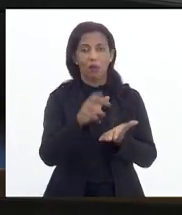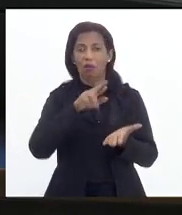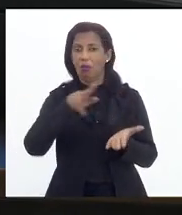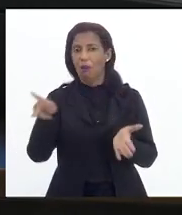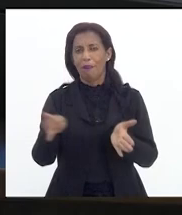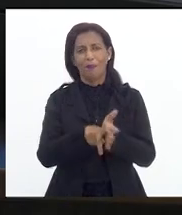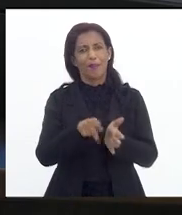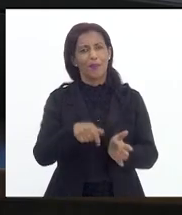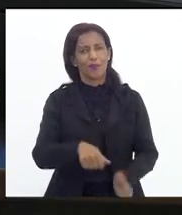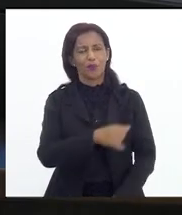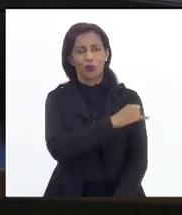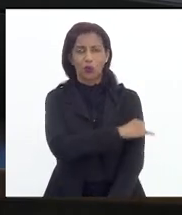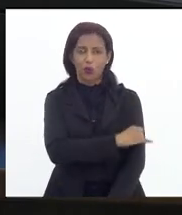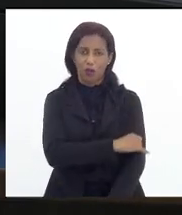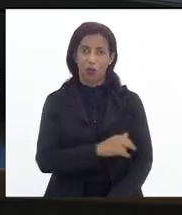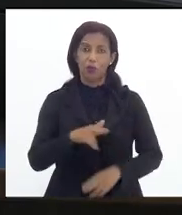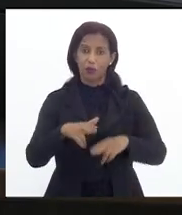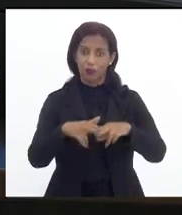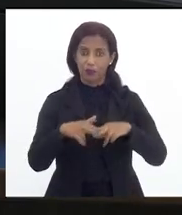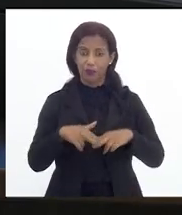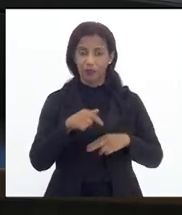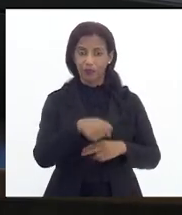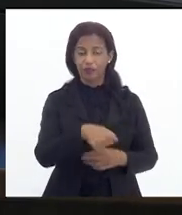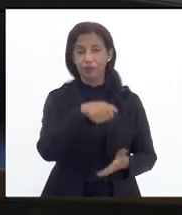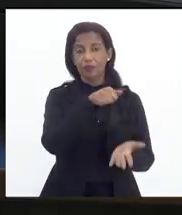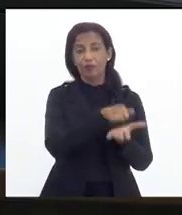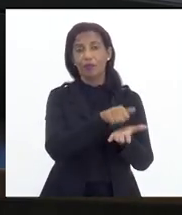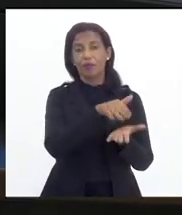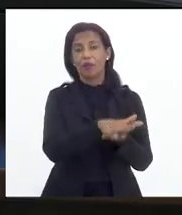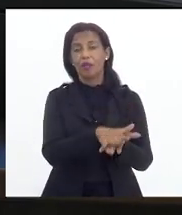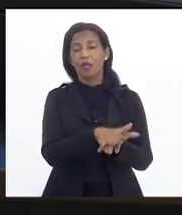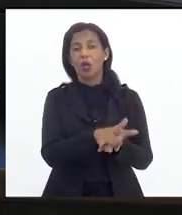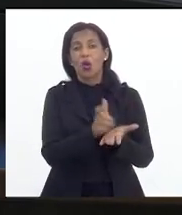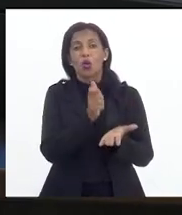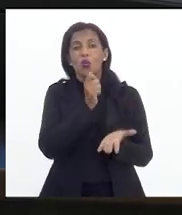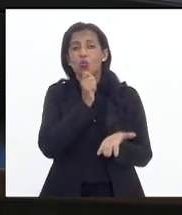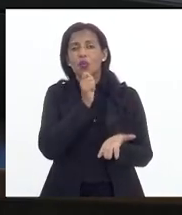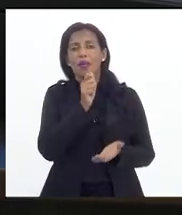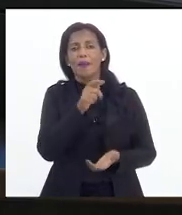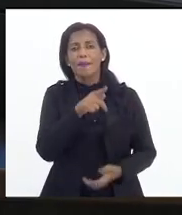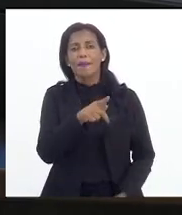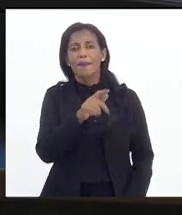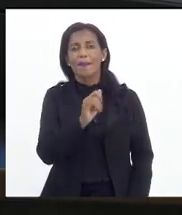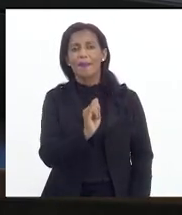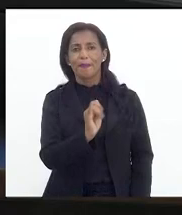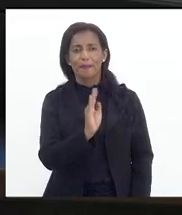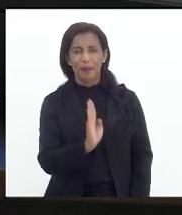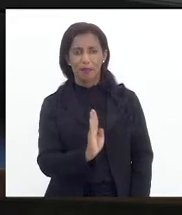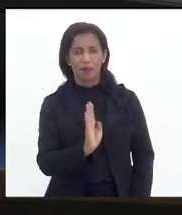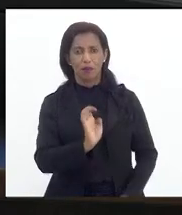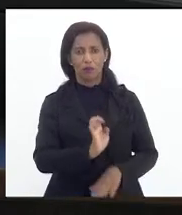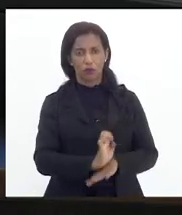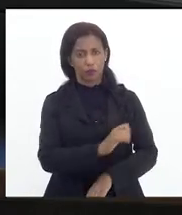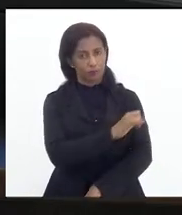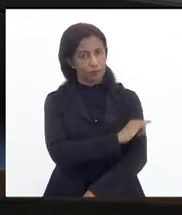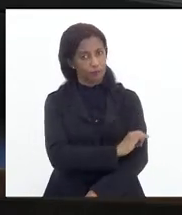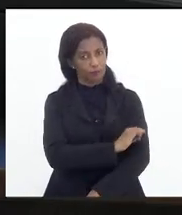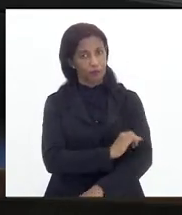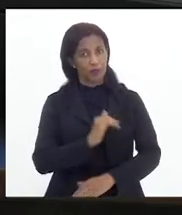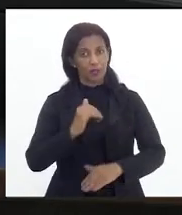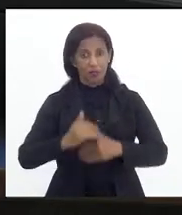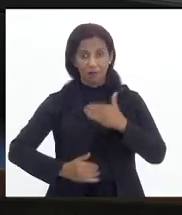feitos no Rio de Janeiro e por conta disso você acaba não retendo o PIB no estado do Rio de Janeiro e